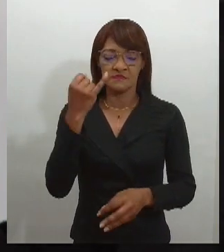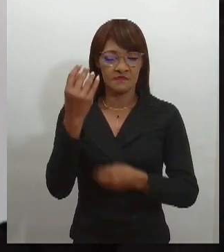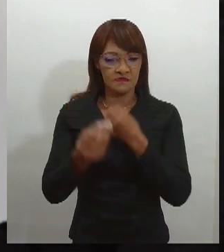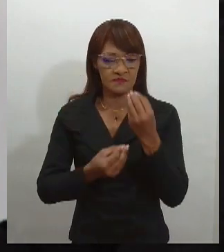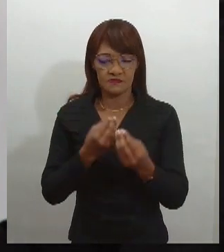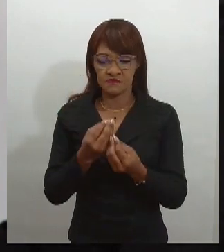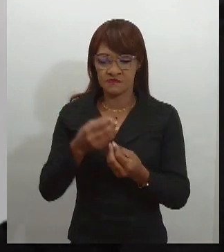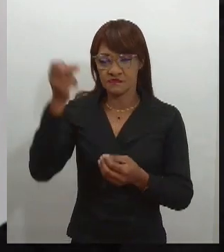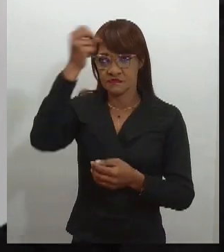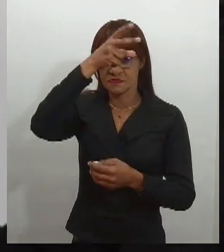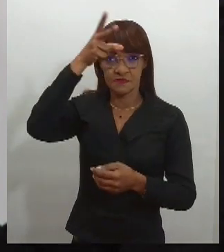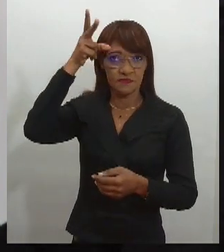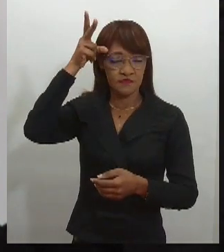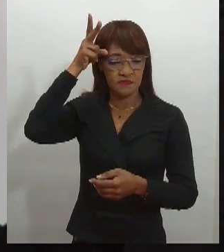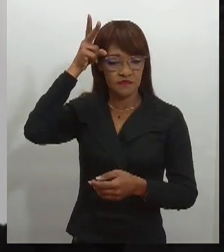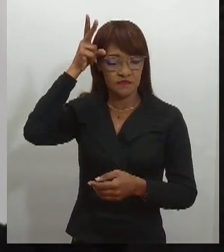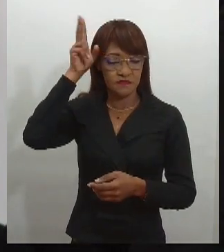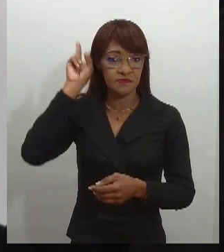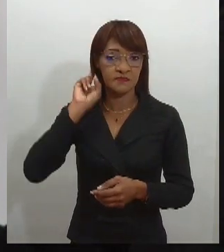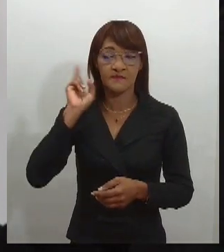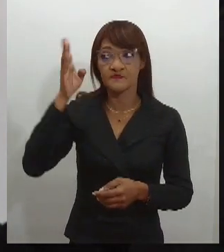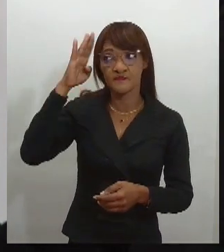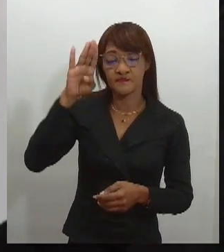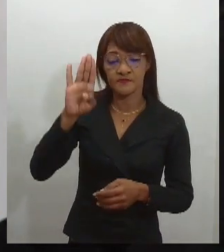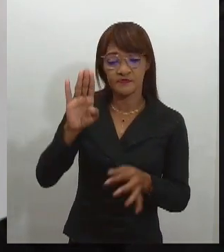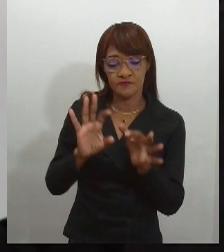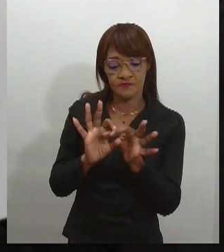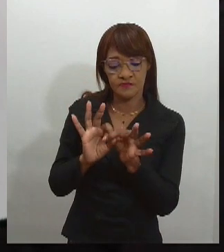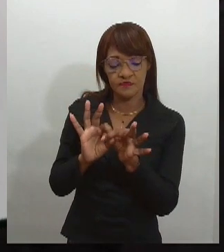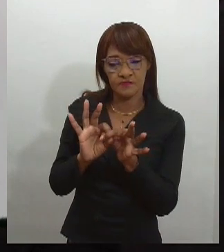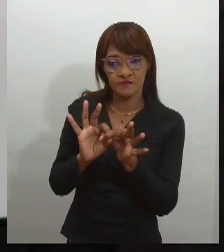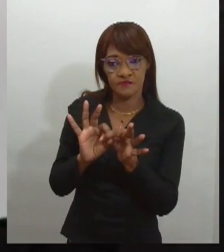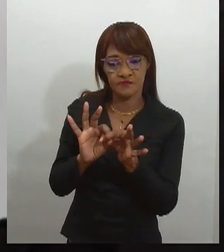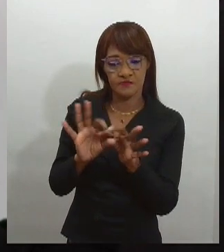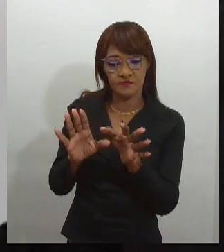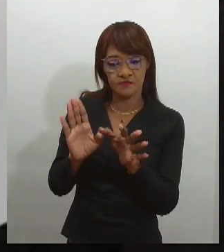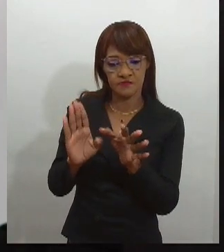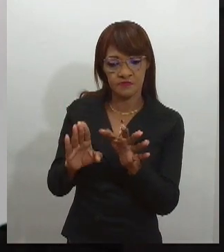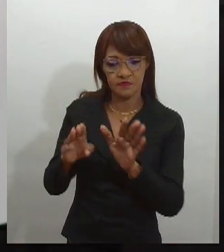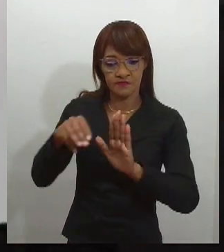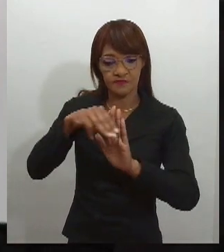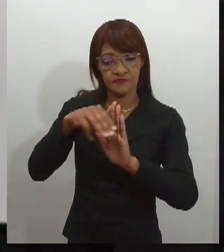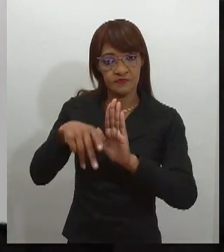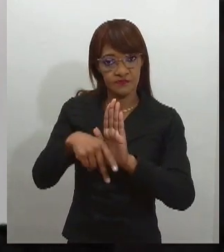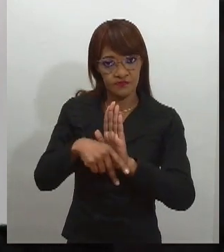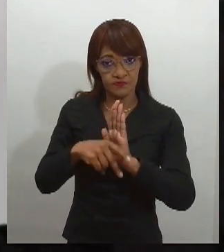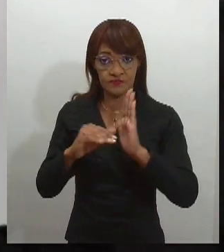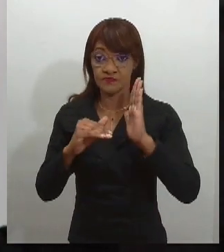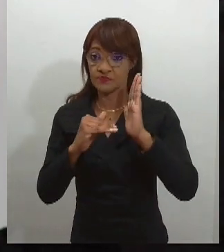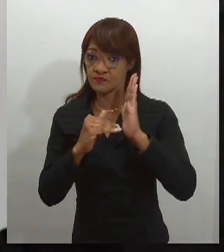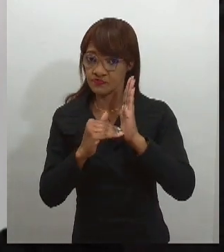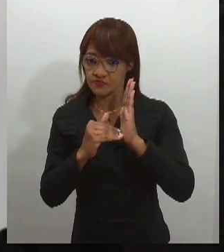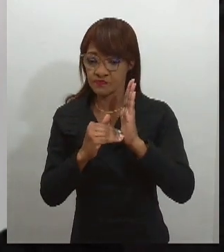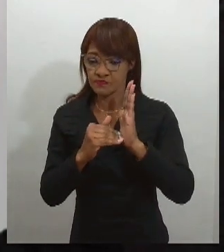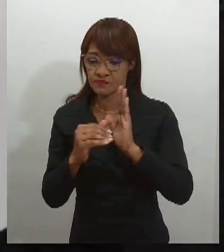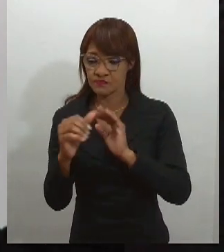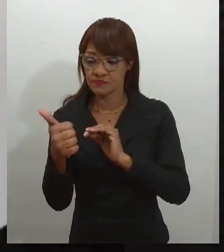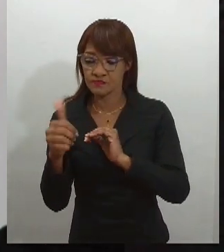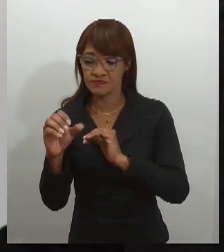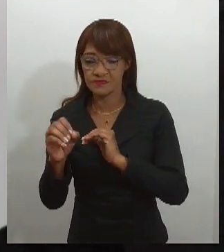população, de que será liberado, será encaminhada uma medida provisória ao Congresso Nacional para liberar 10 bilhões de